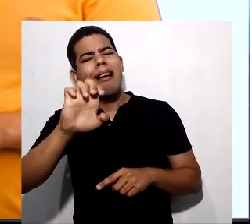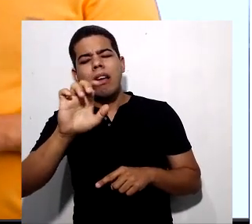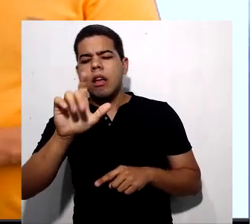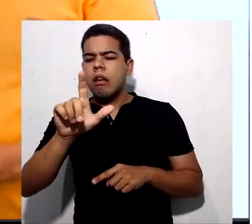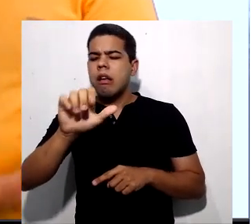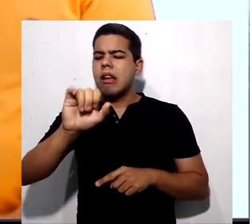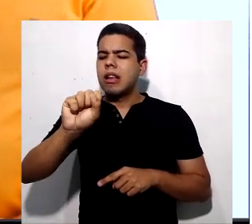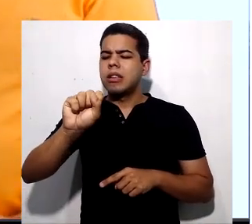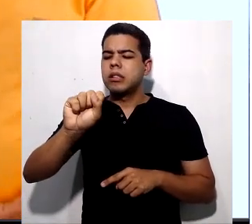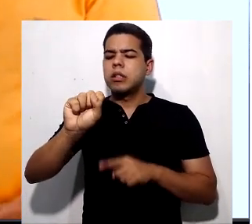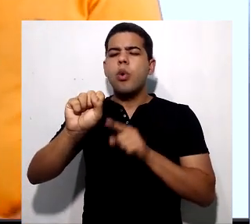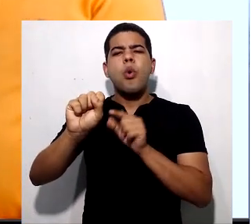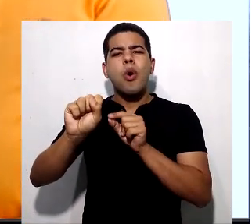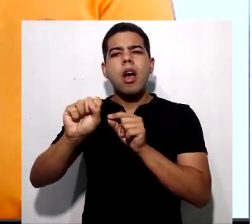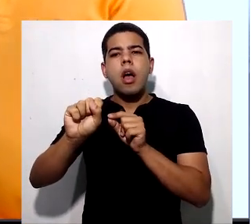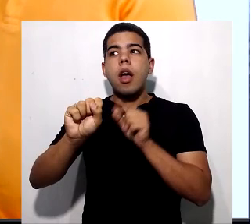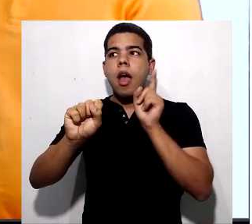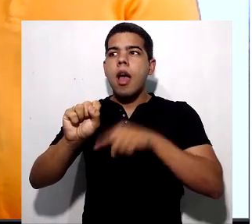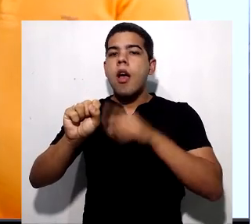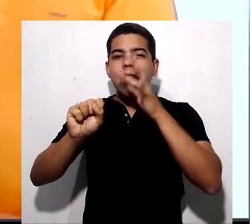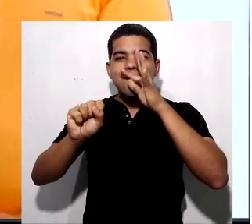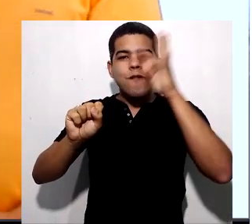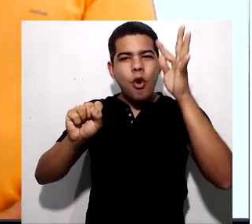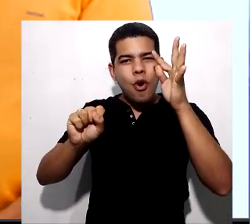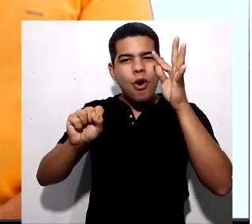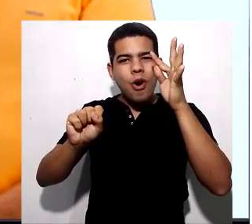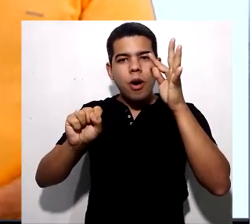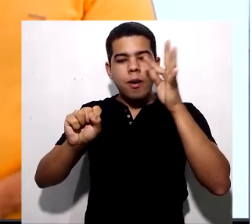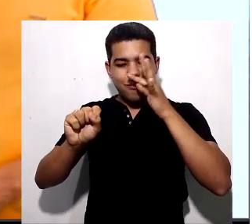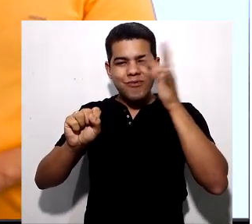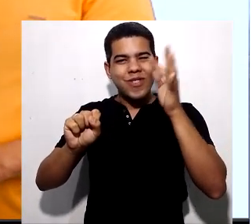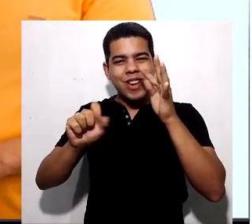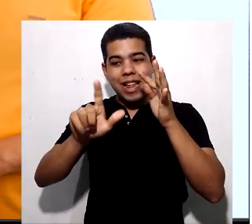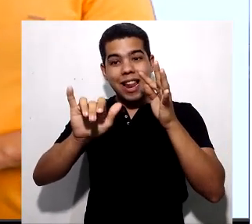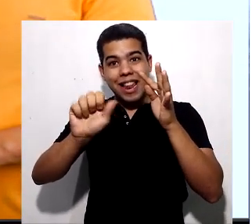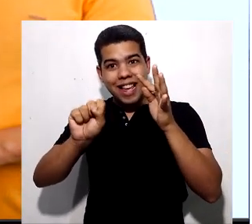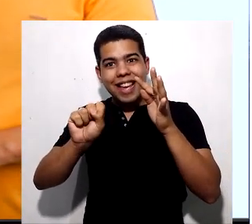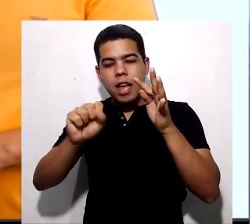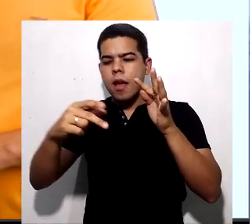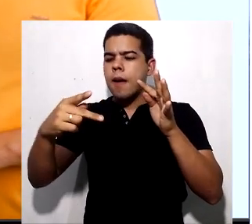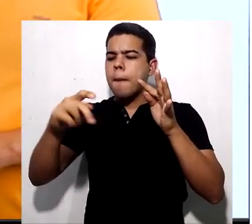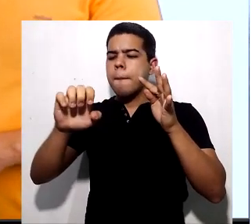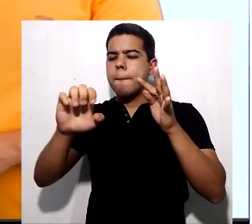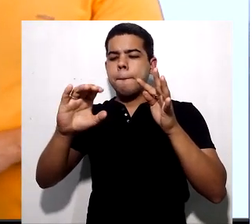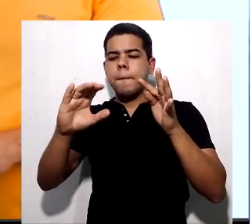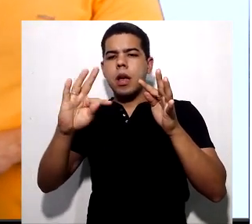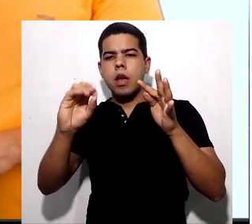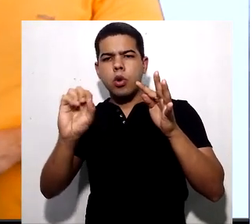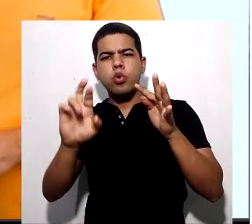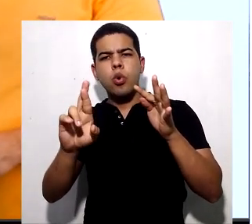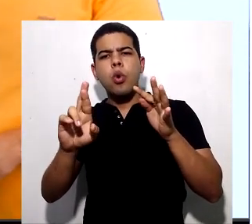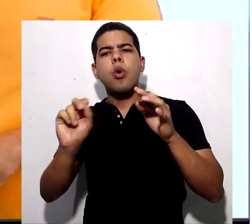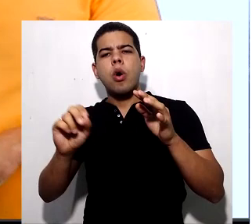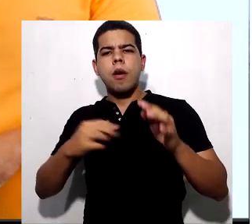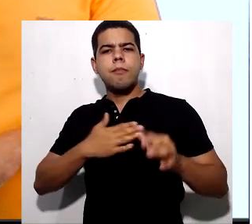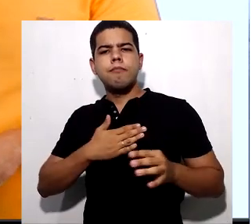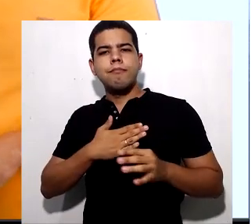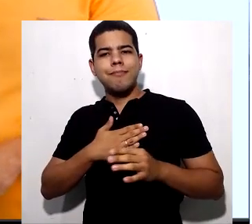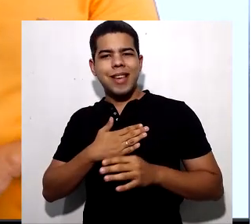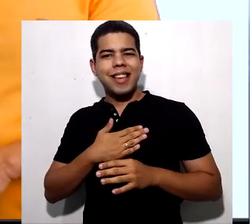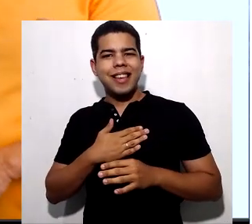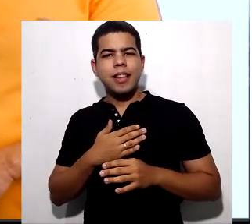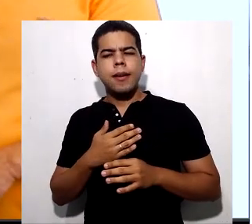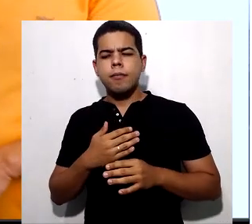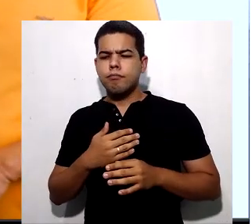Lispector, lis, relação à flor de lis, pecto, flor do peito, que é o nome da família paterna, que ela perguntava ao pai: